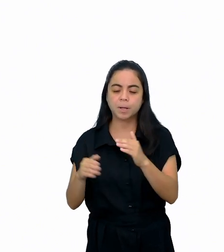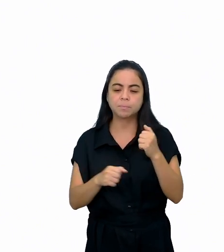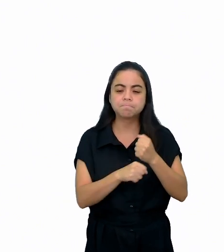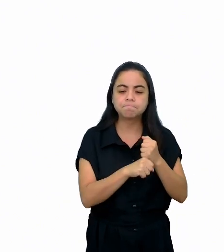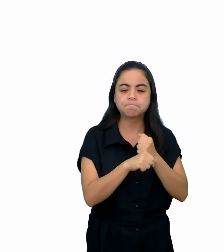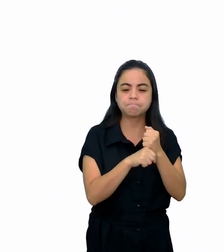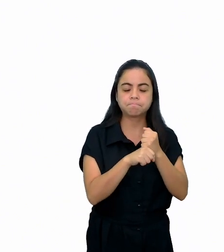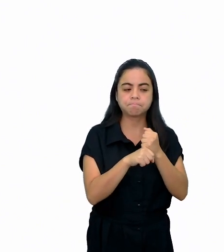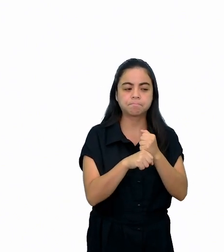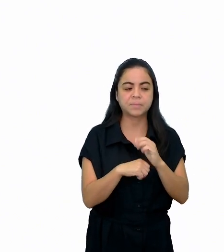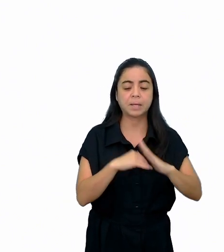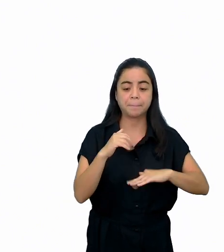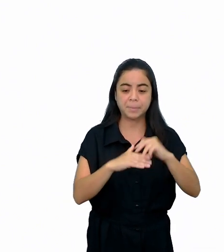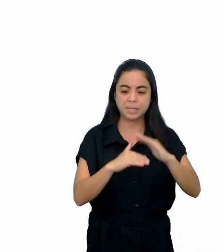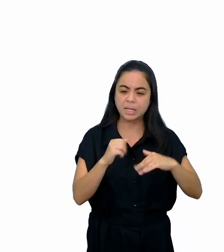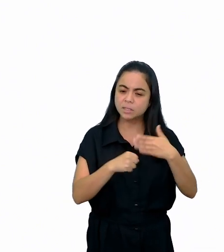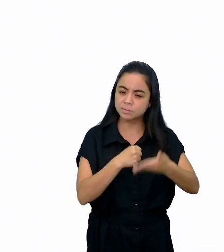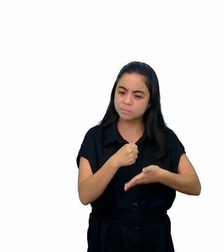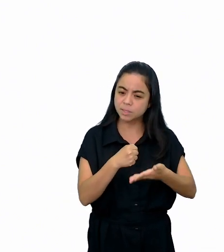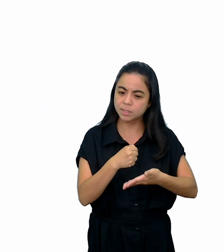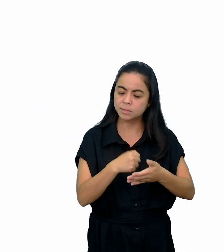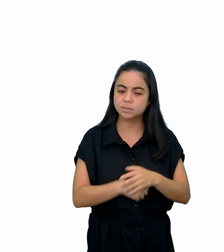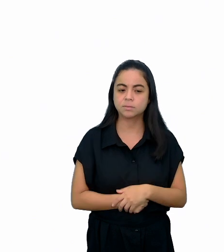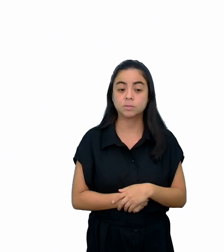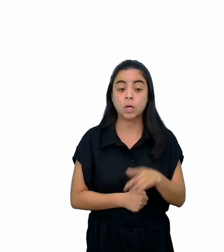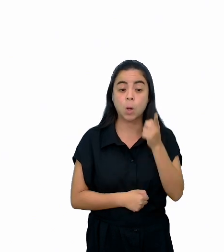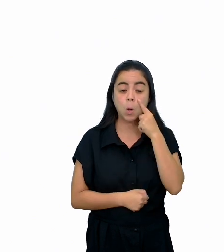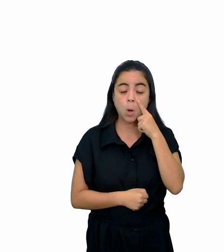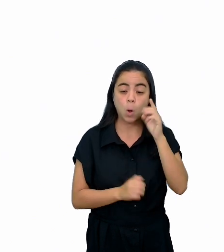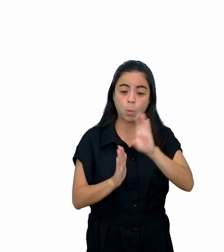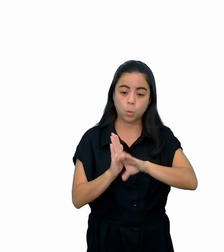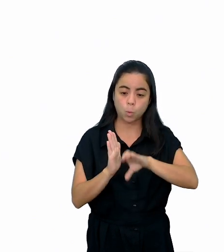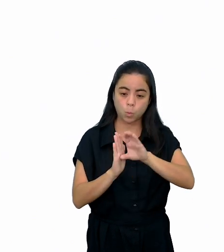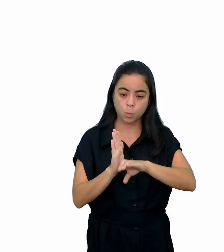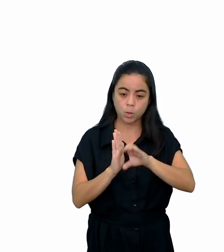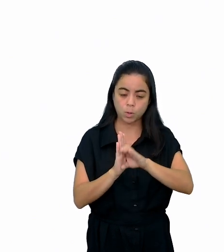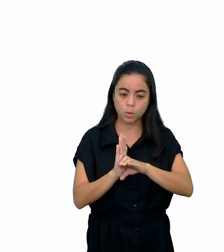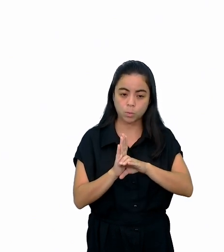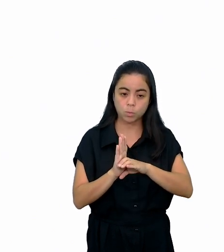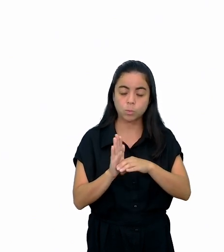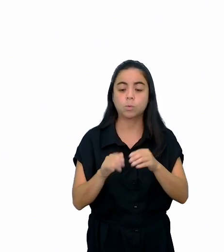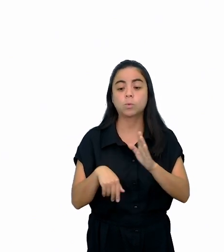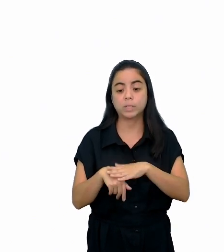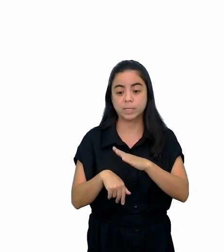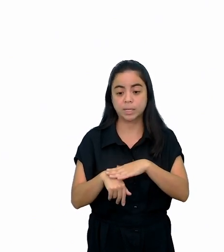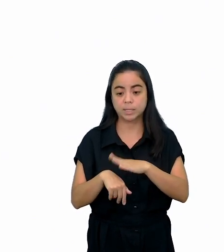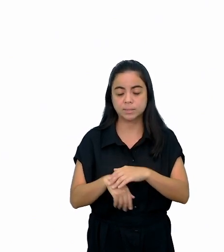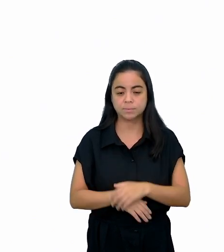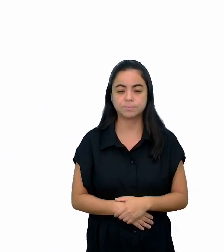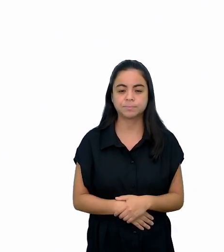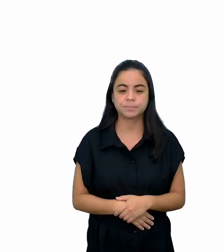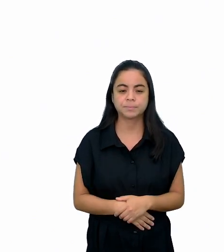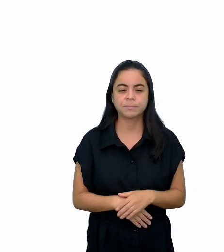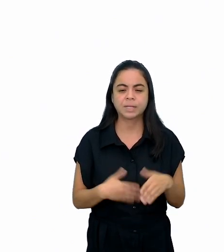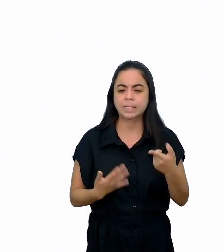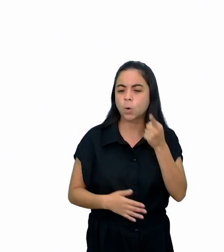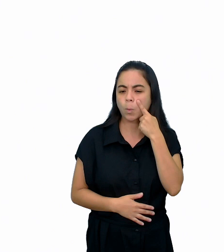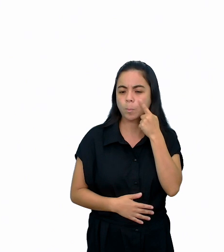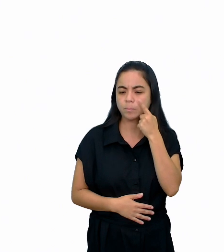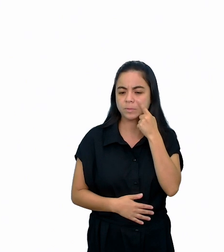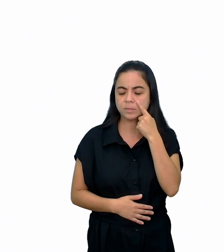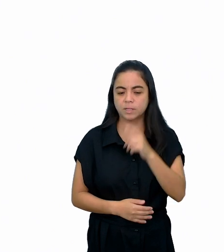de habilidades essenciais, né? Que é o currículo em ação. Então, o que a gente quer que vocês